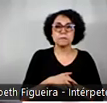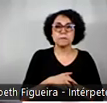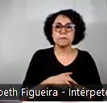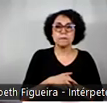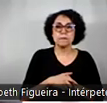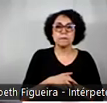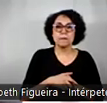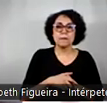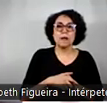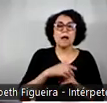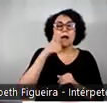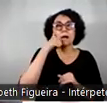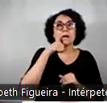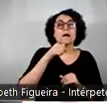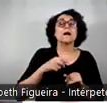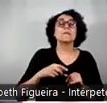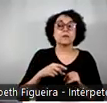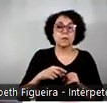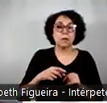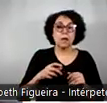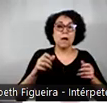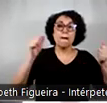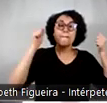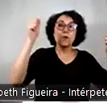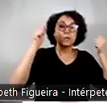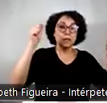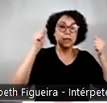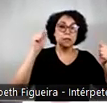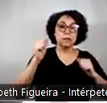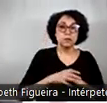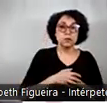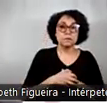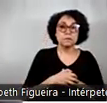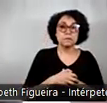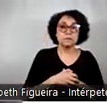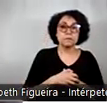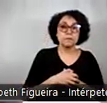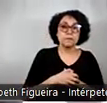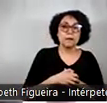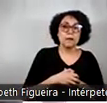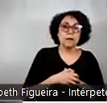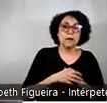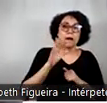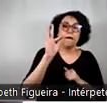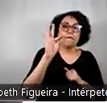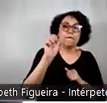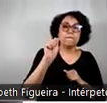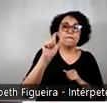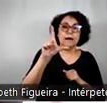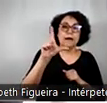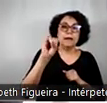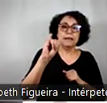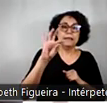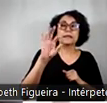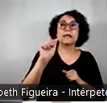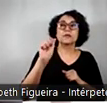uma manifestação que teve, né, a favor da liberação da Falitu, né, Falilatu. Então, assim, de pensar, né, de como